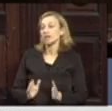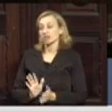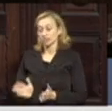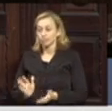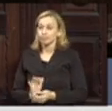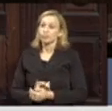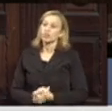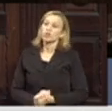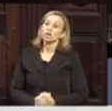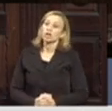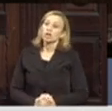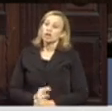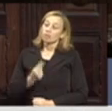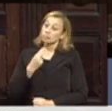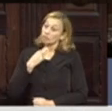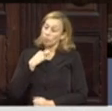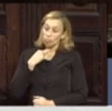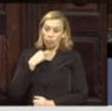capazes de